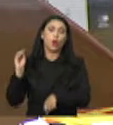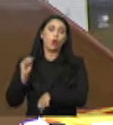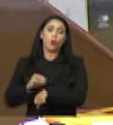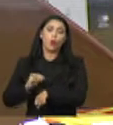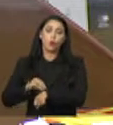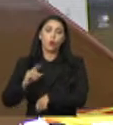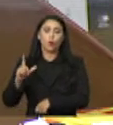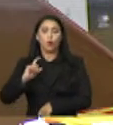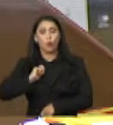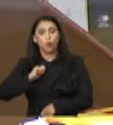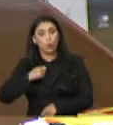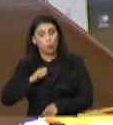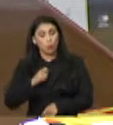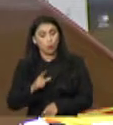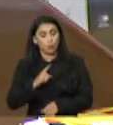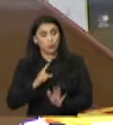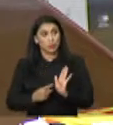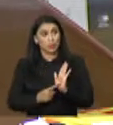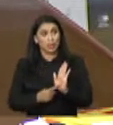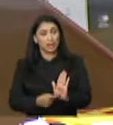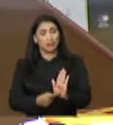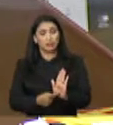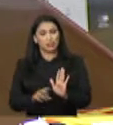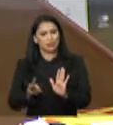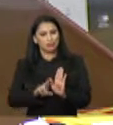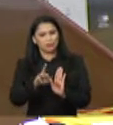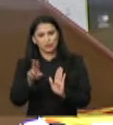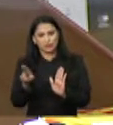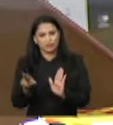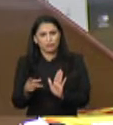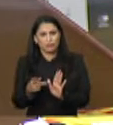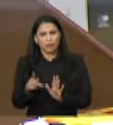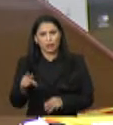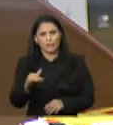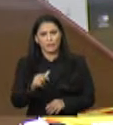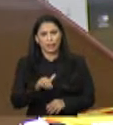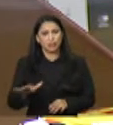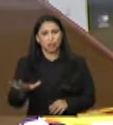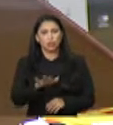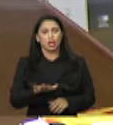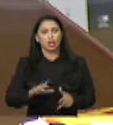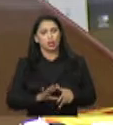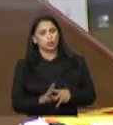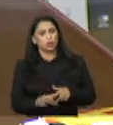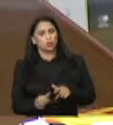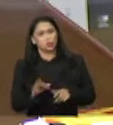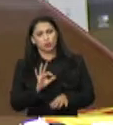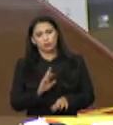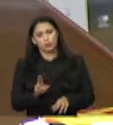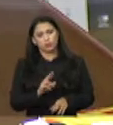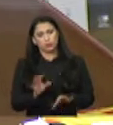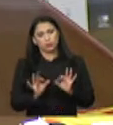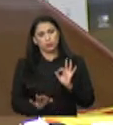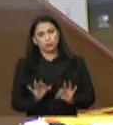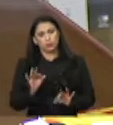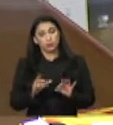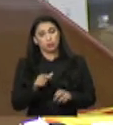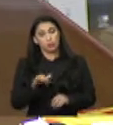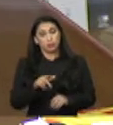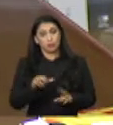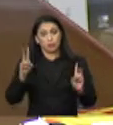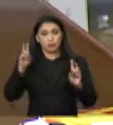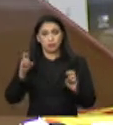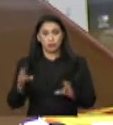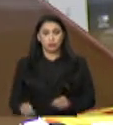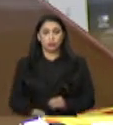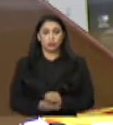culposa pois se representam indiferentes penais na área de corrupção Não é justo que prevaleciam na área cível